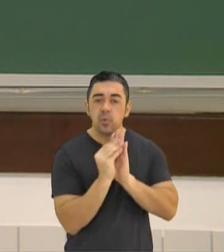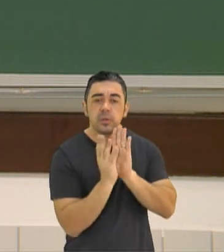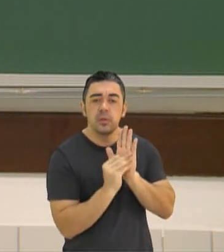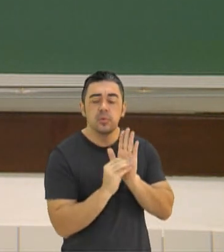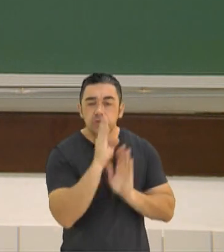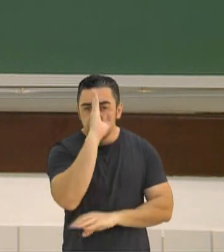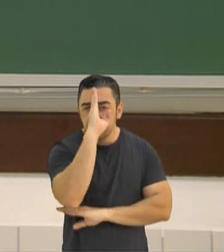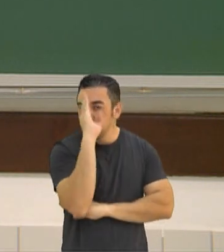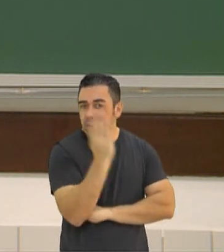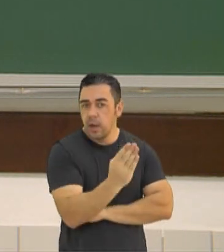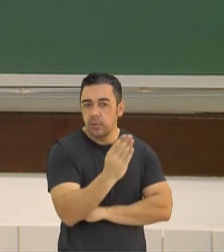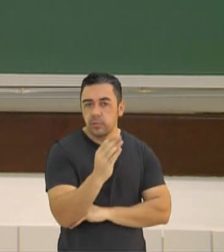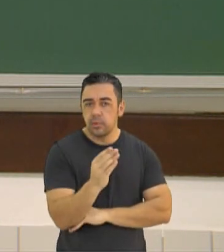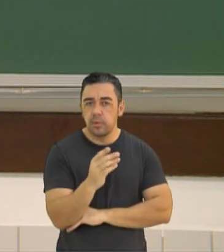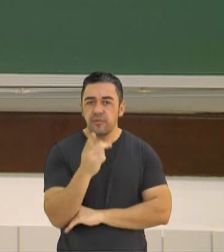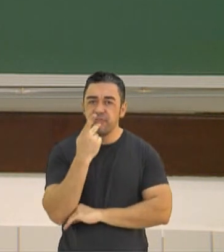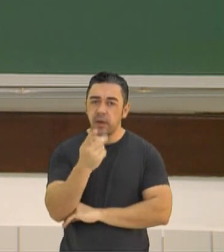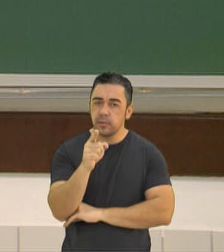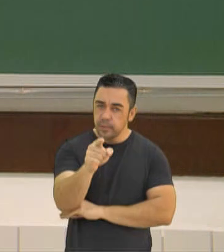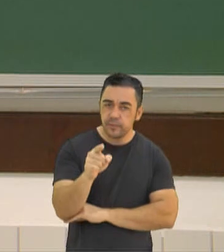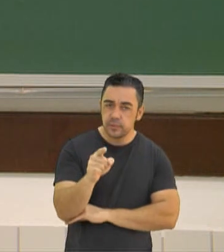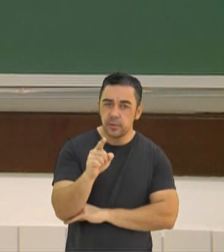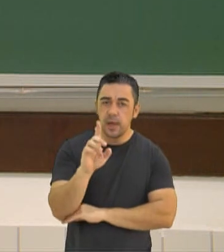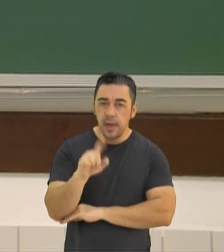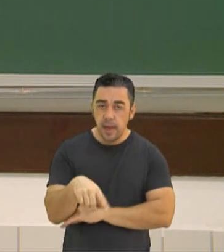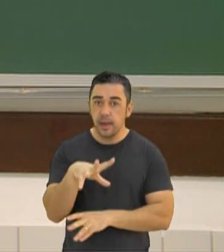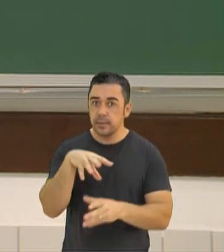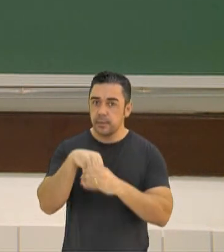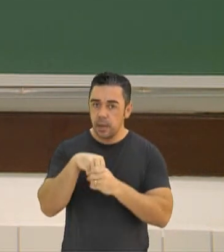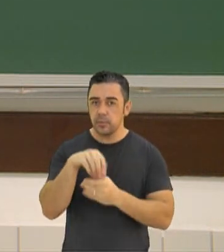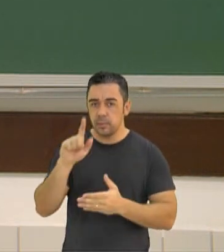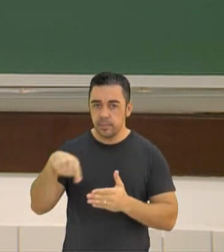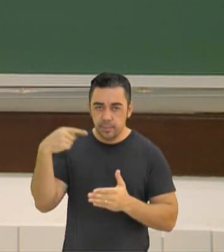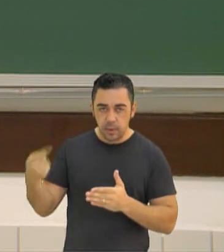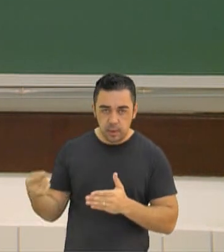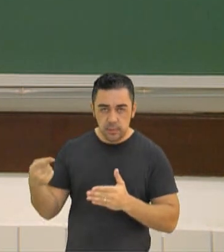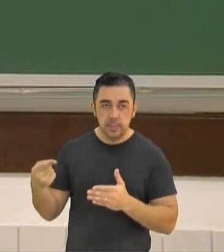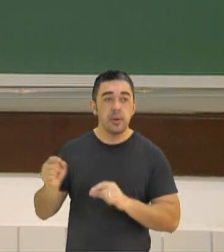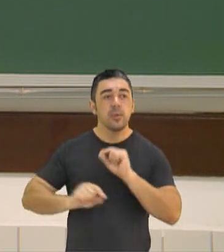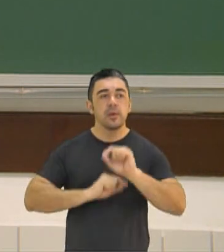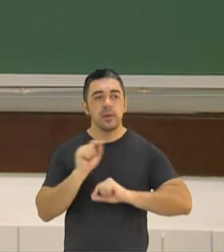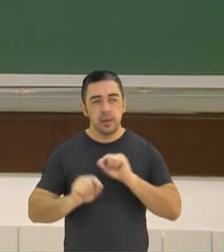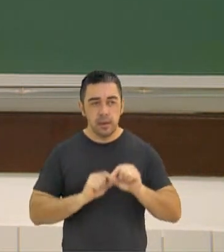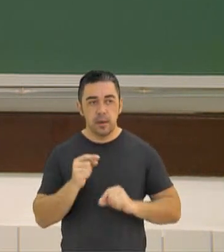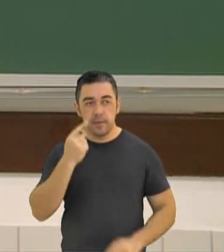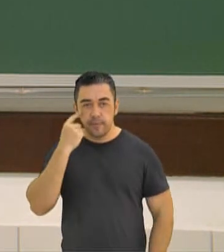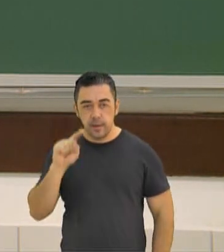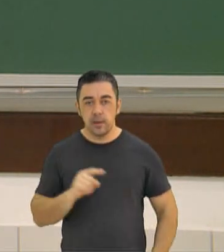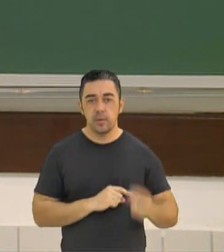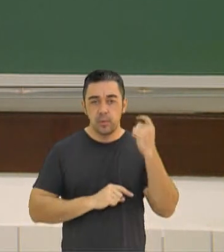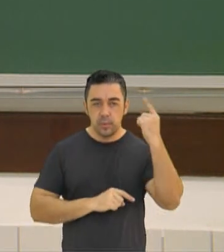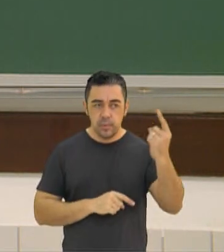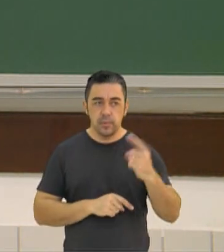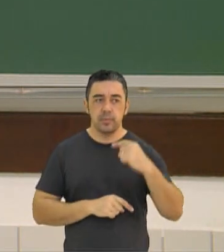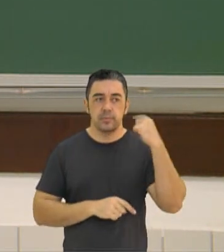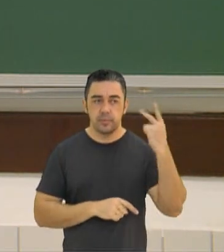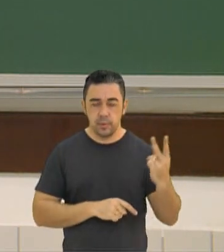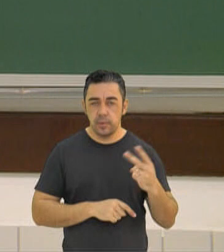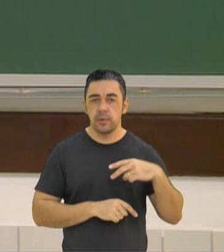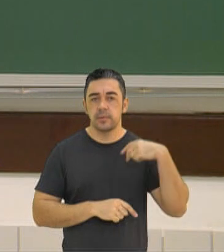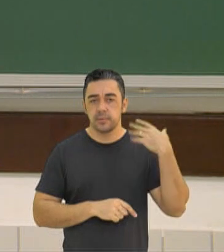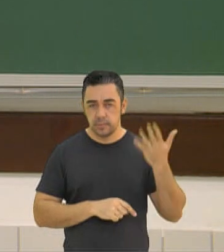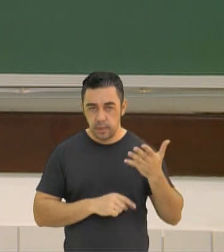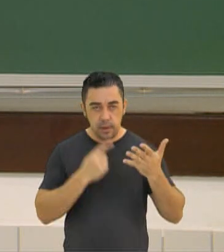direto questionando você, então faz parte da próxima etapa, que é ver frase a frase e